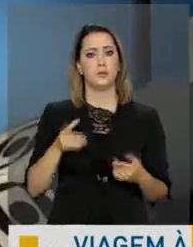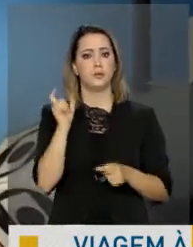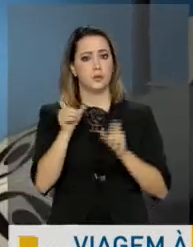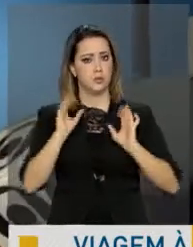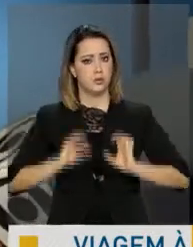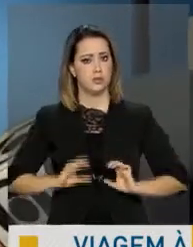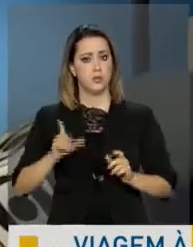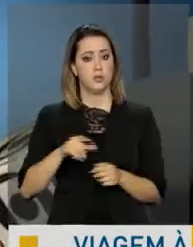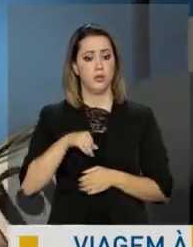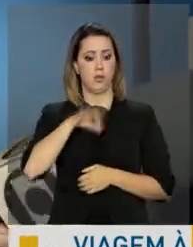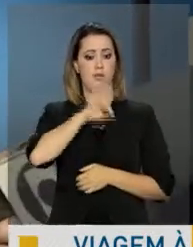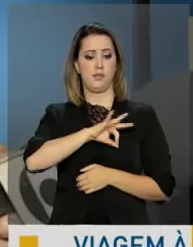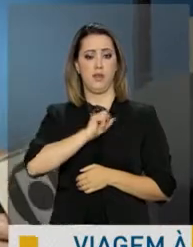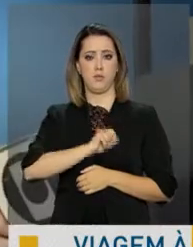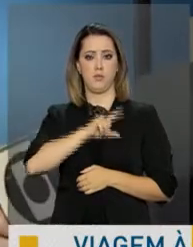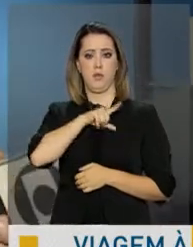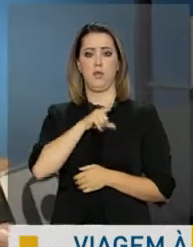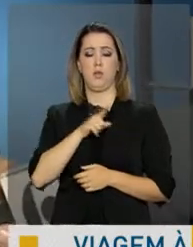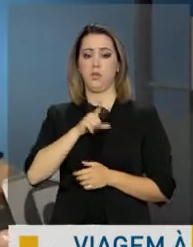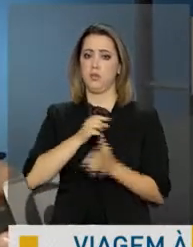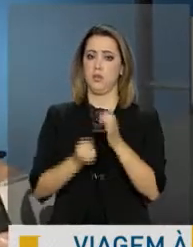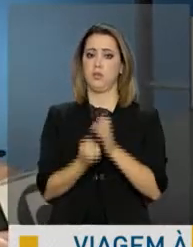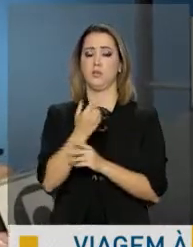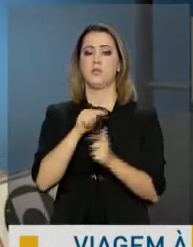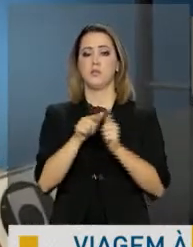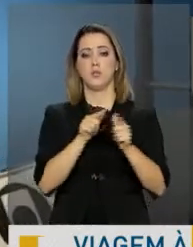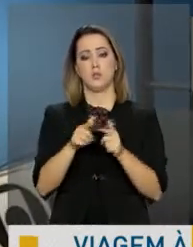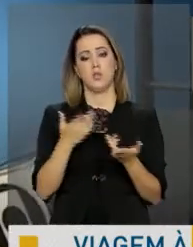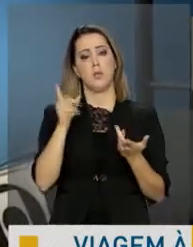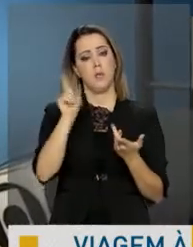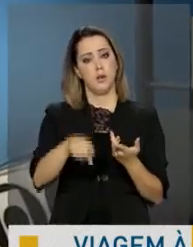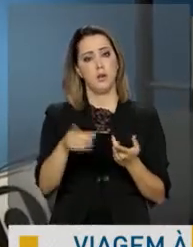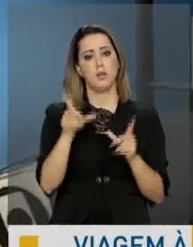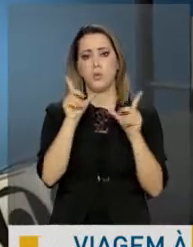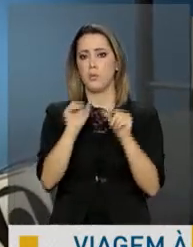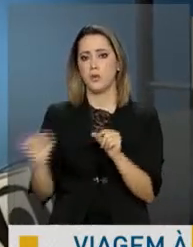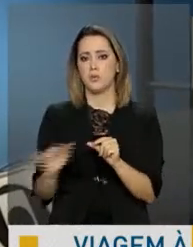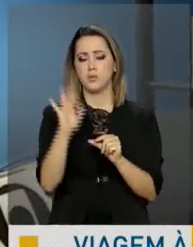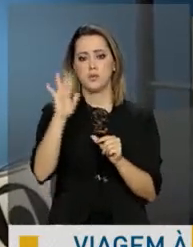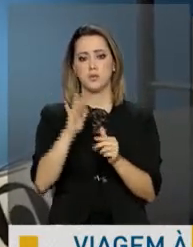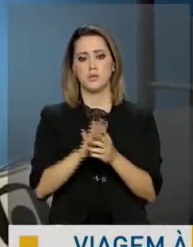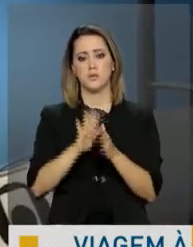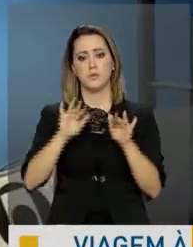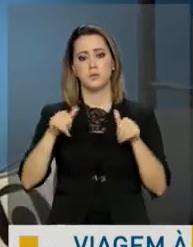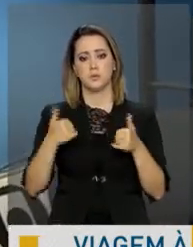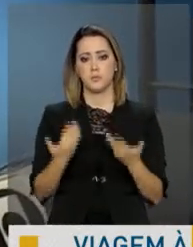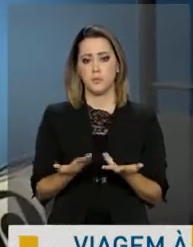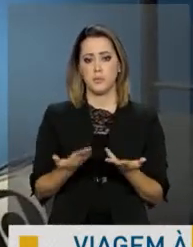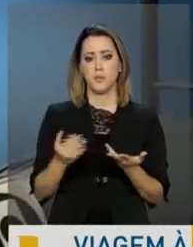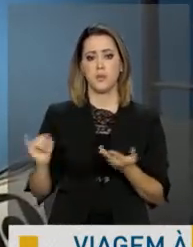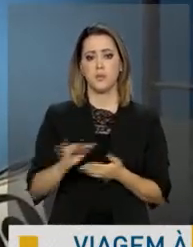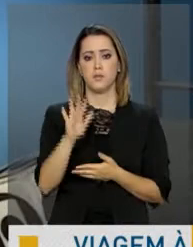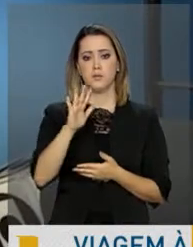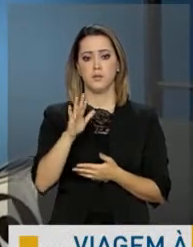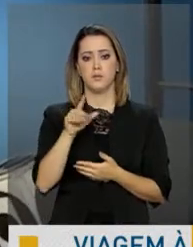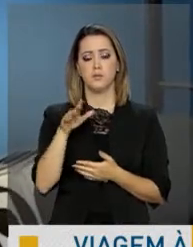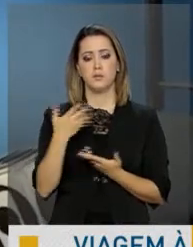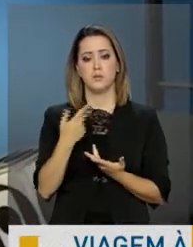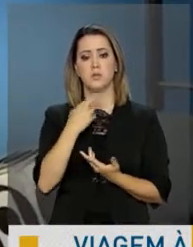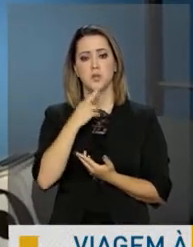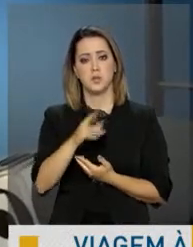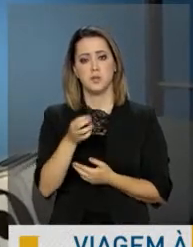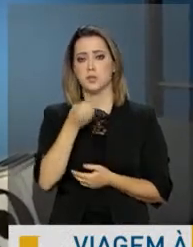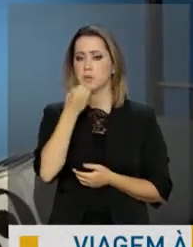mais, tendo emprego, que é o aspecto fundamental, e com menos inflação. E como a inflação está reagindo muito